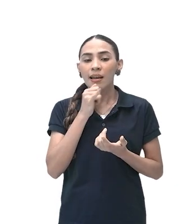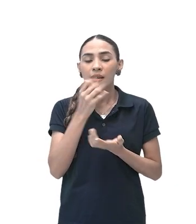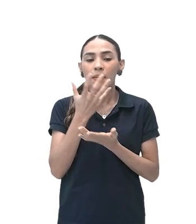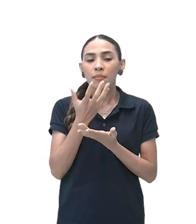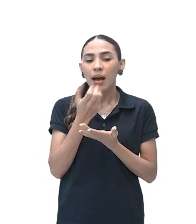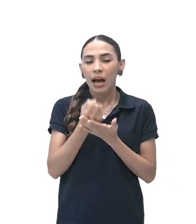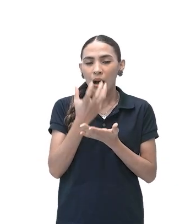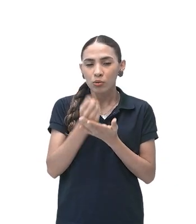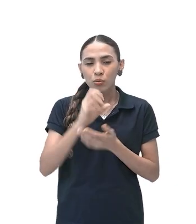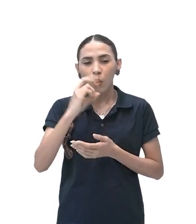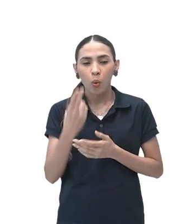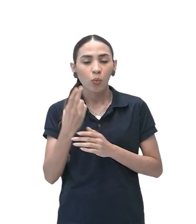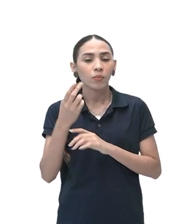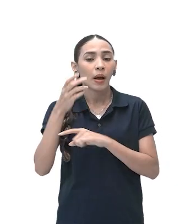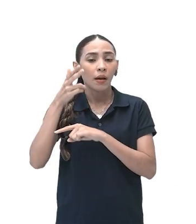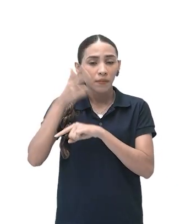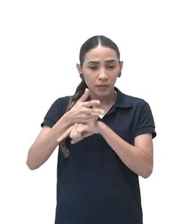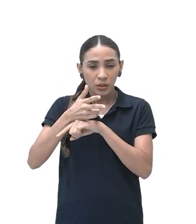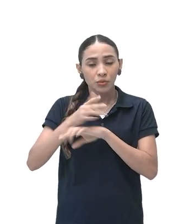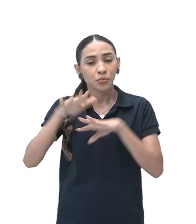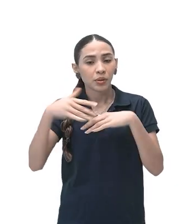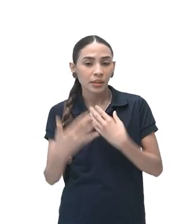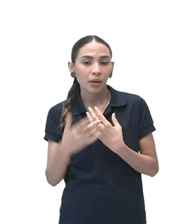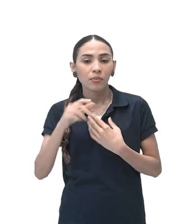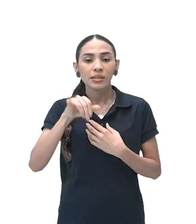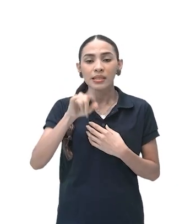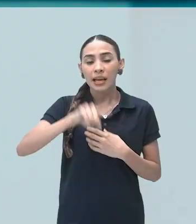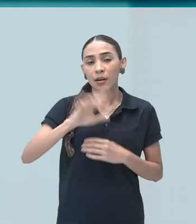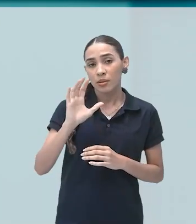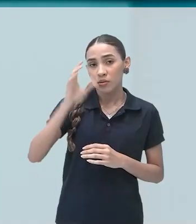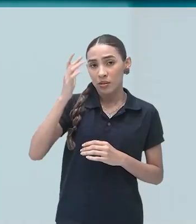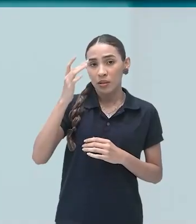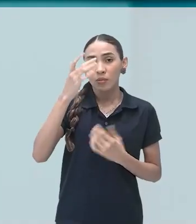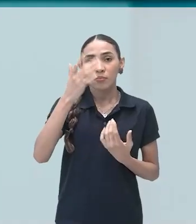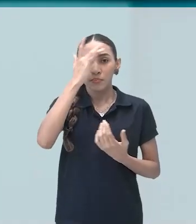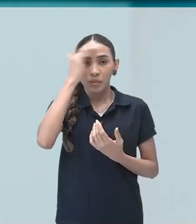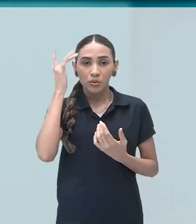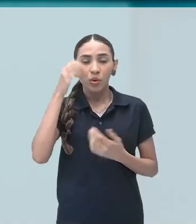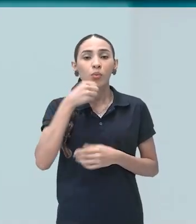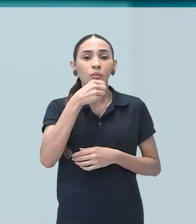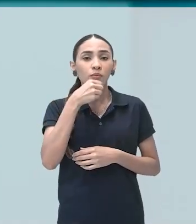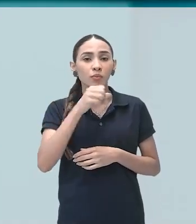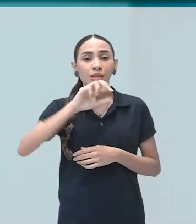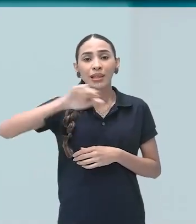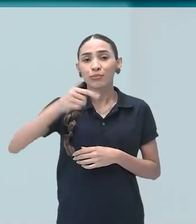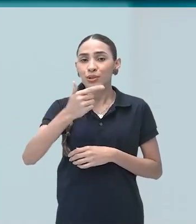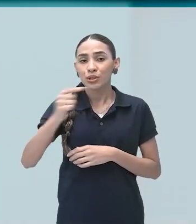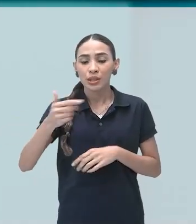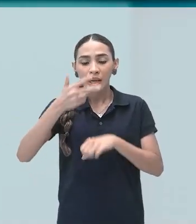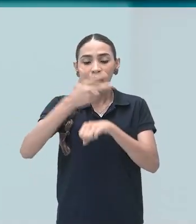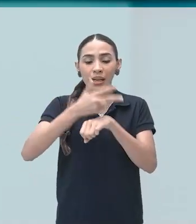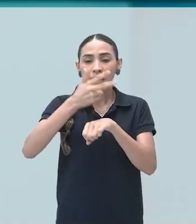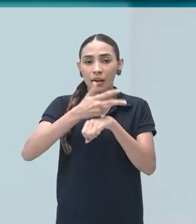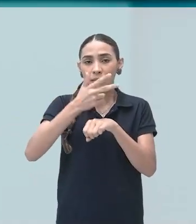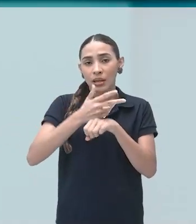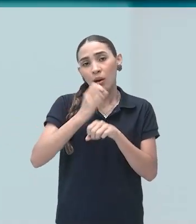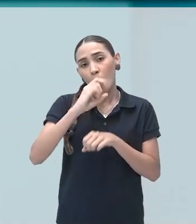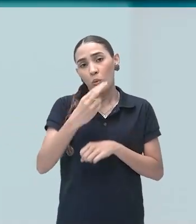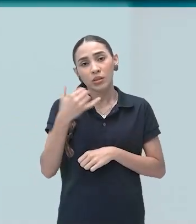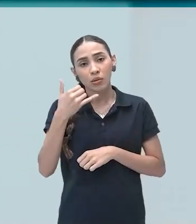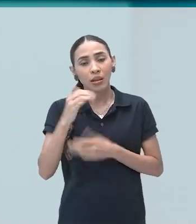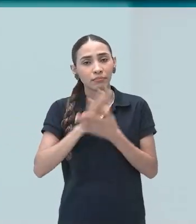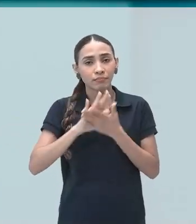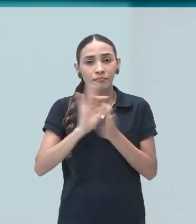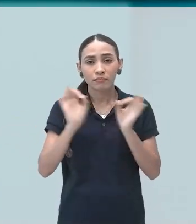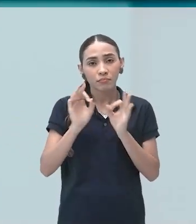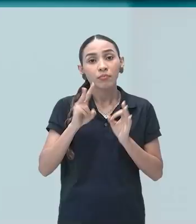ou em vídeo. Então, se é uma situação em que o entrevistador não estava com uma câmera, com seu celular ali, smartphone, ele